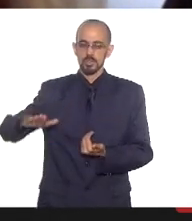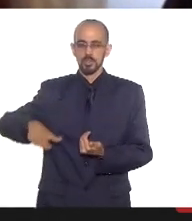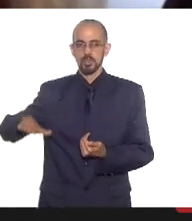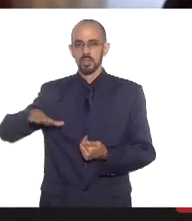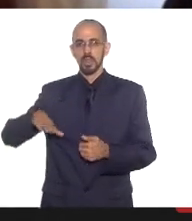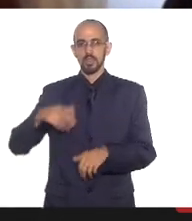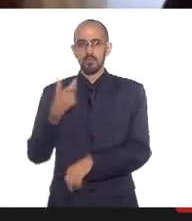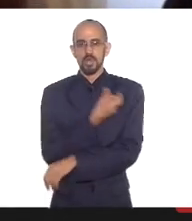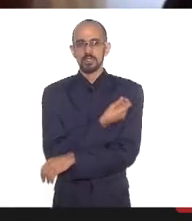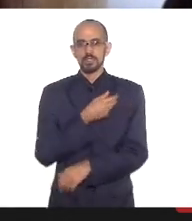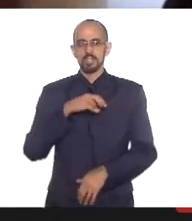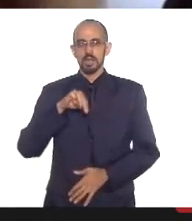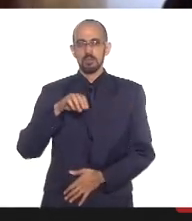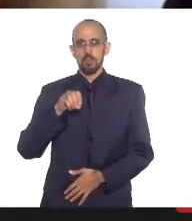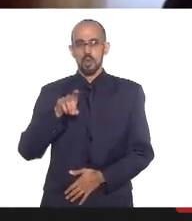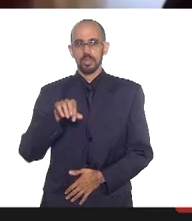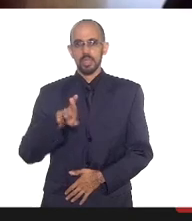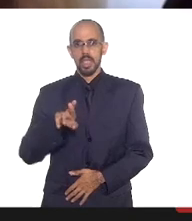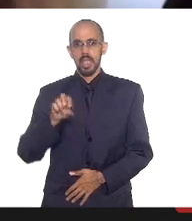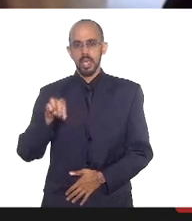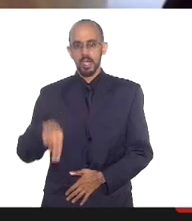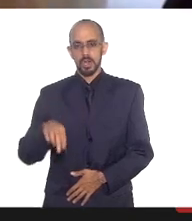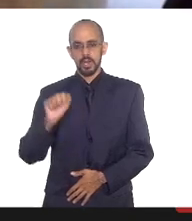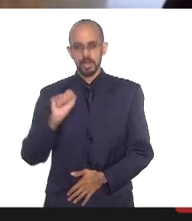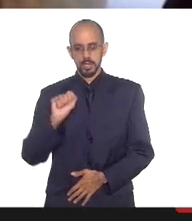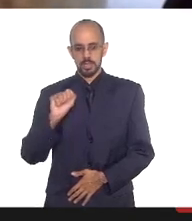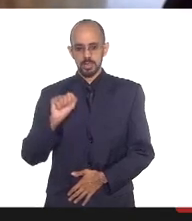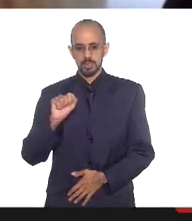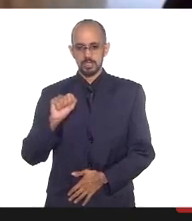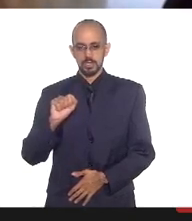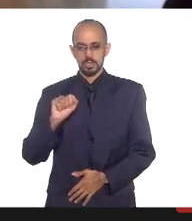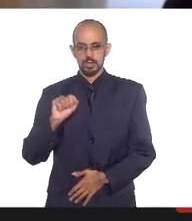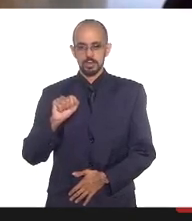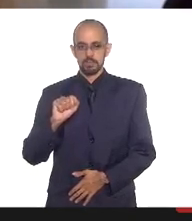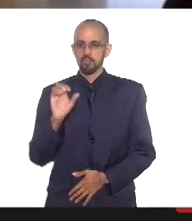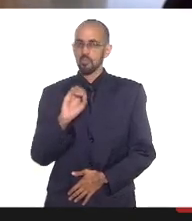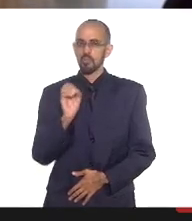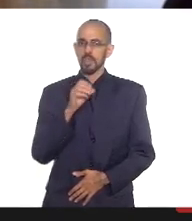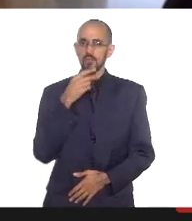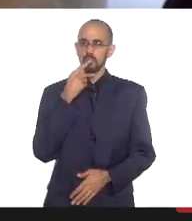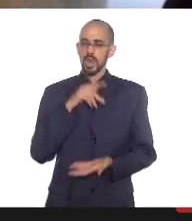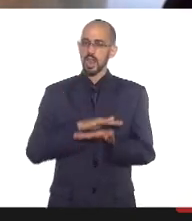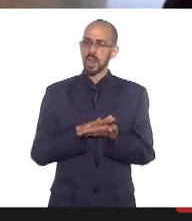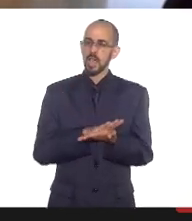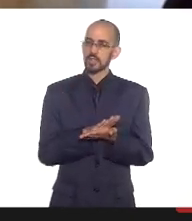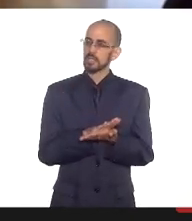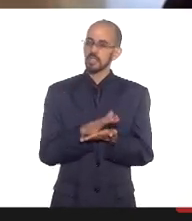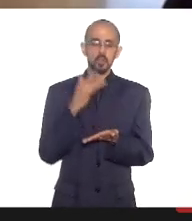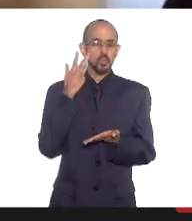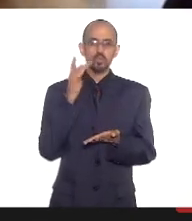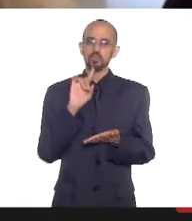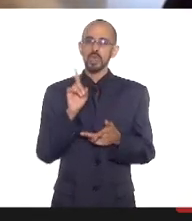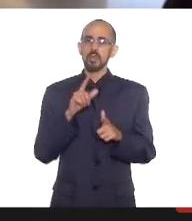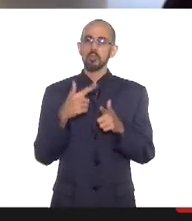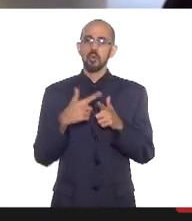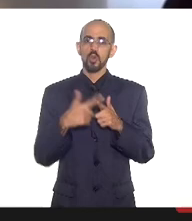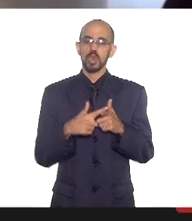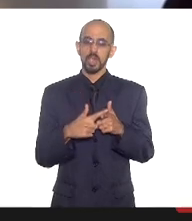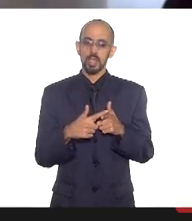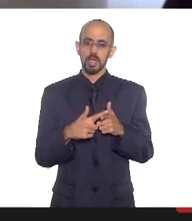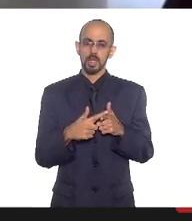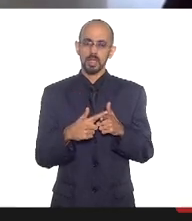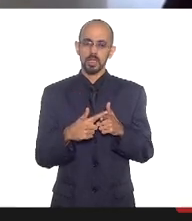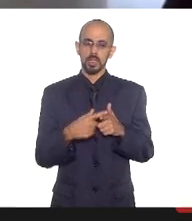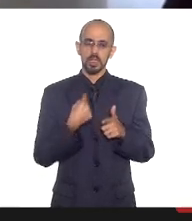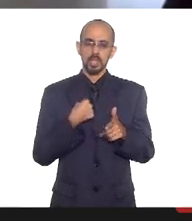moderna e você fala um vacina moderna não sei porque a fui